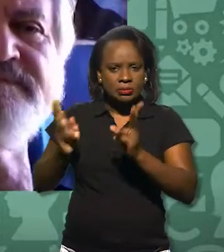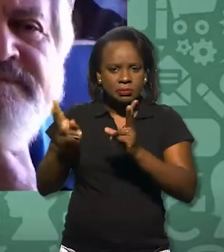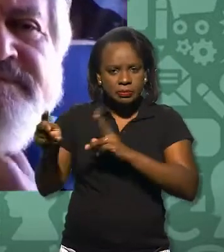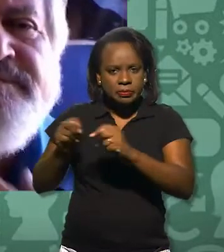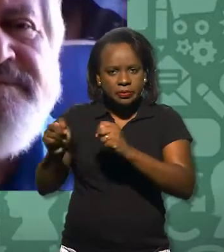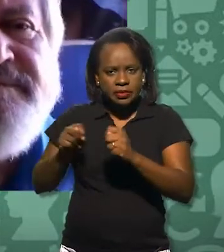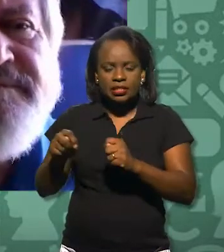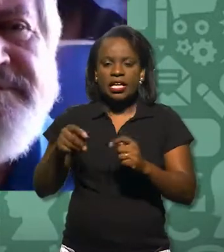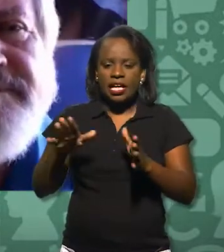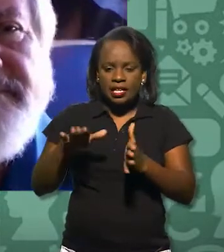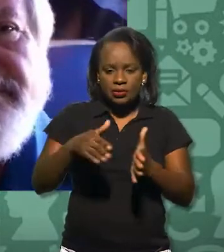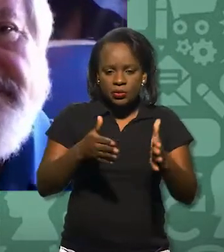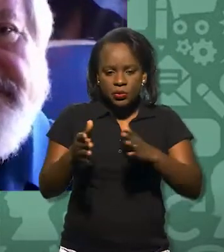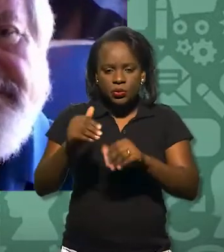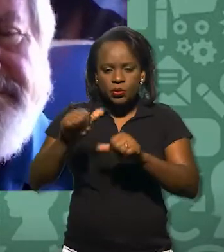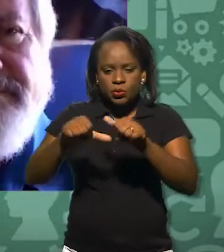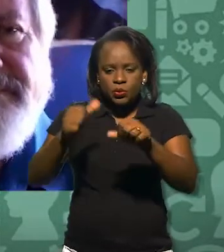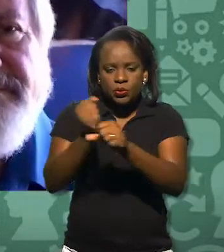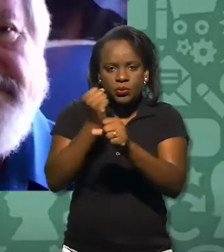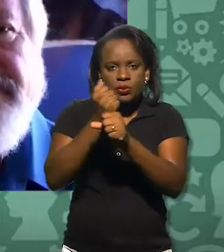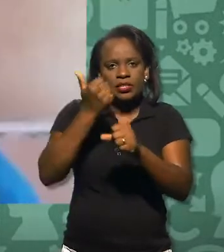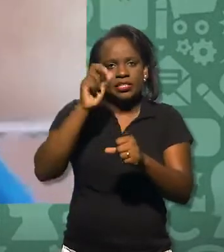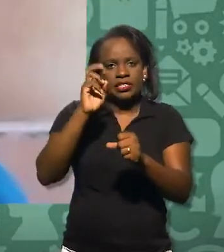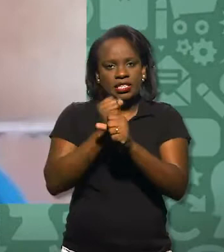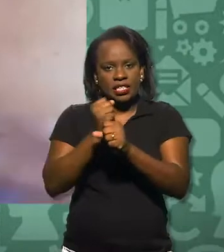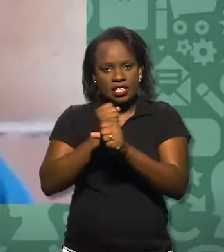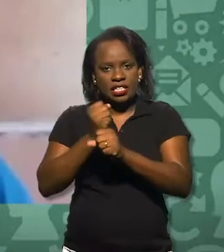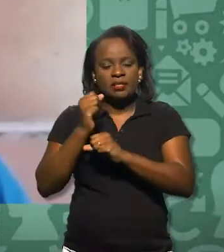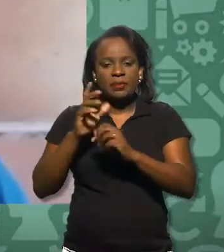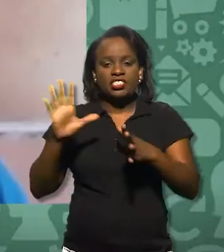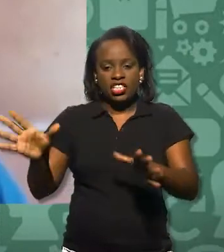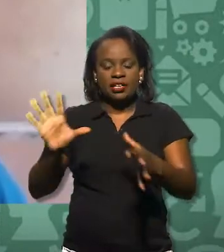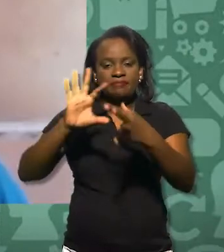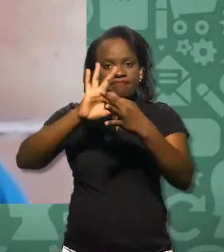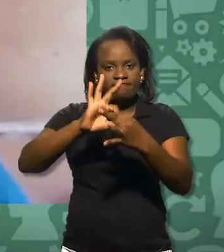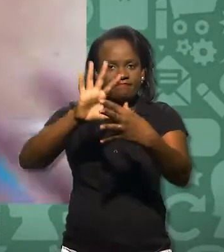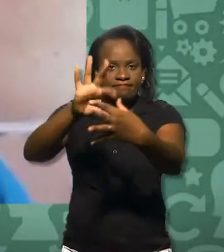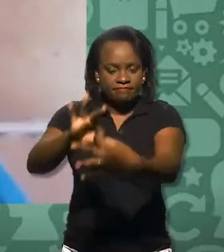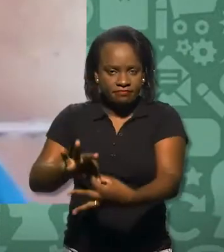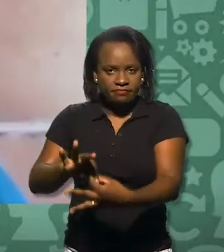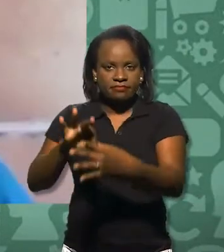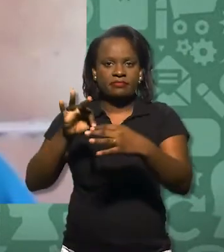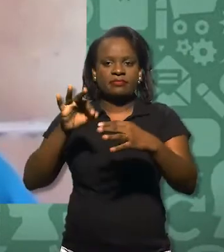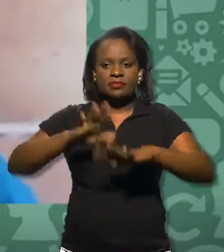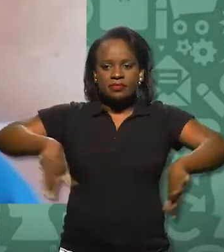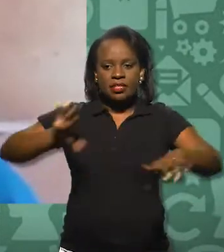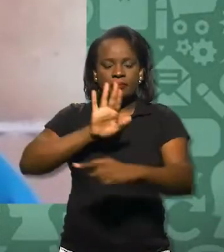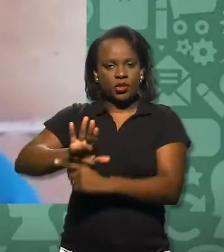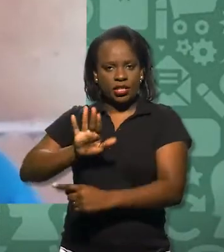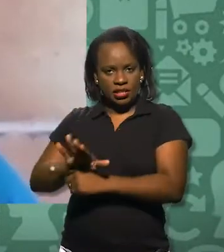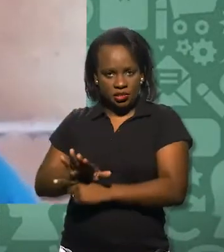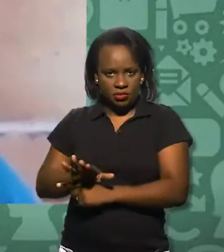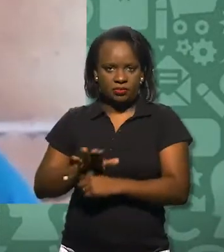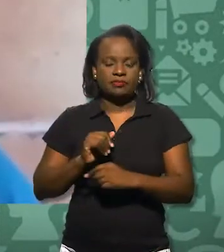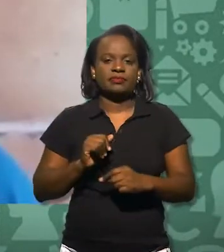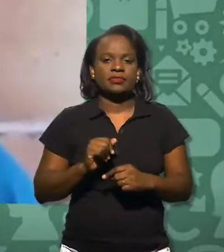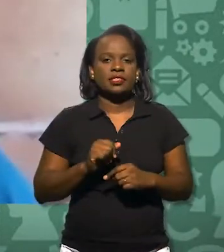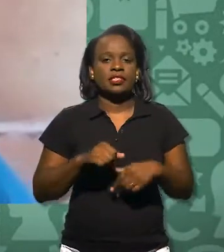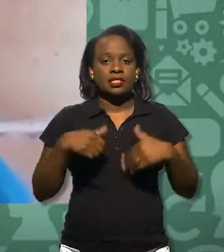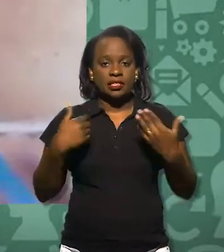parte da trilha foi restaurada há 15 anos, mas ela já está completamente conectada com as áreas protegidas.